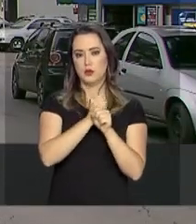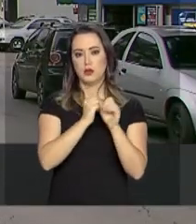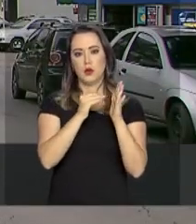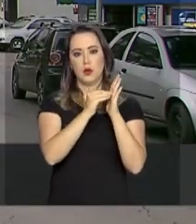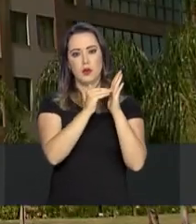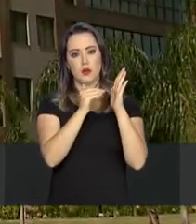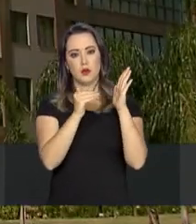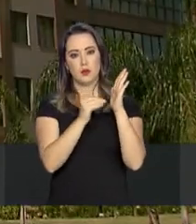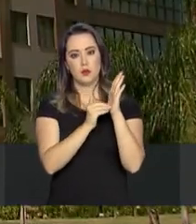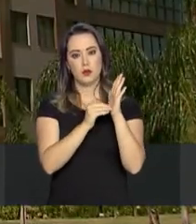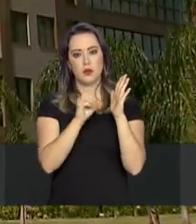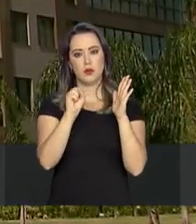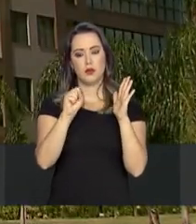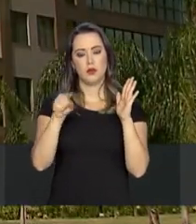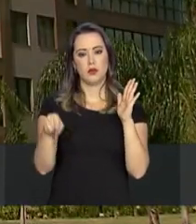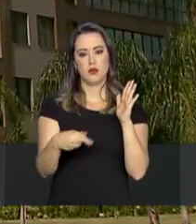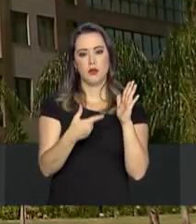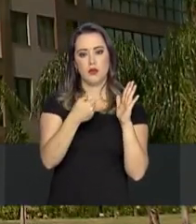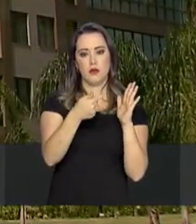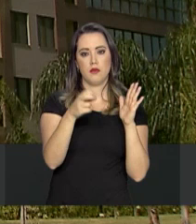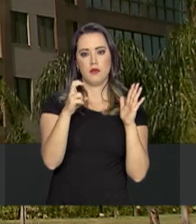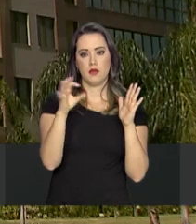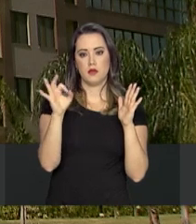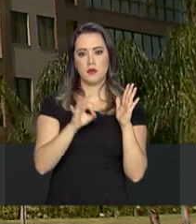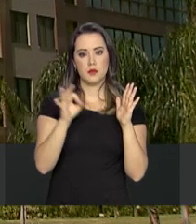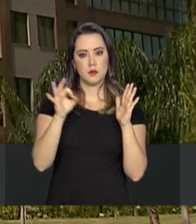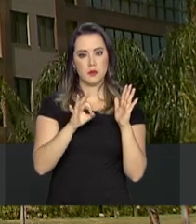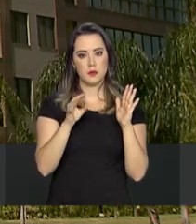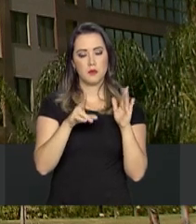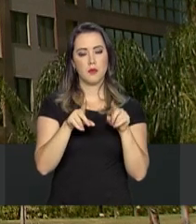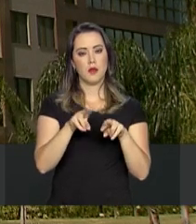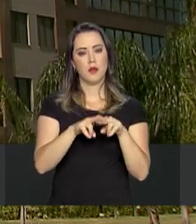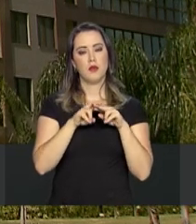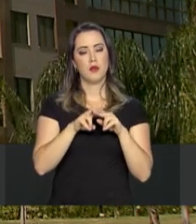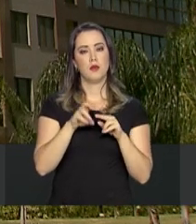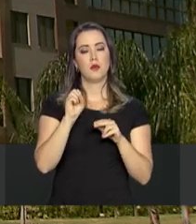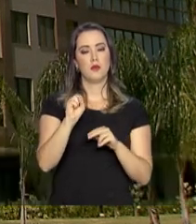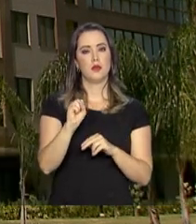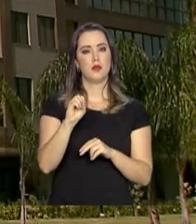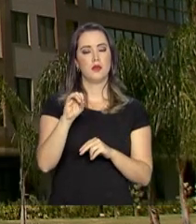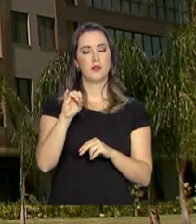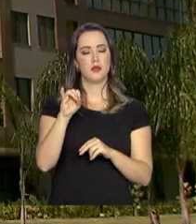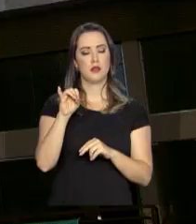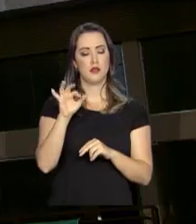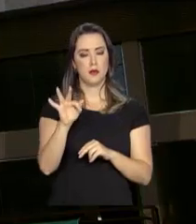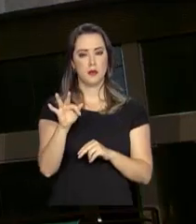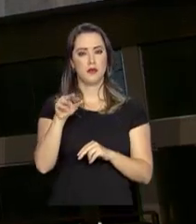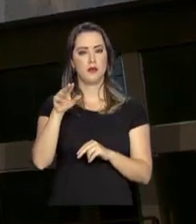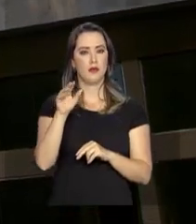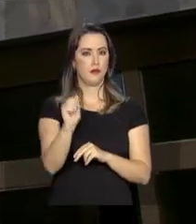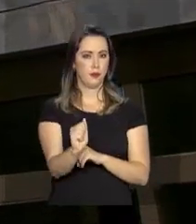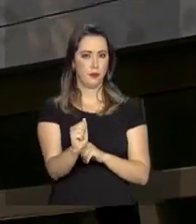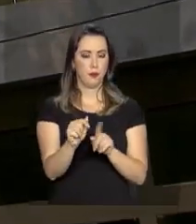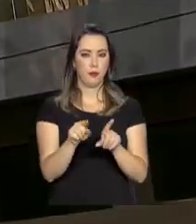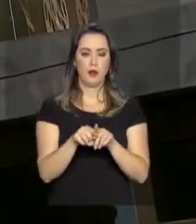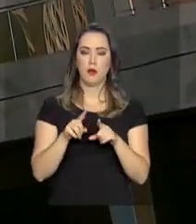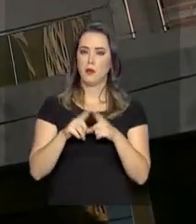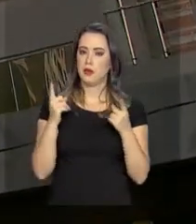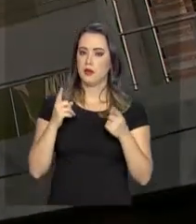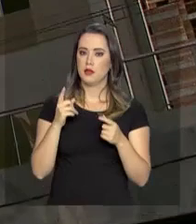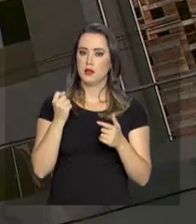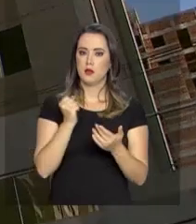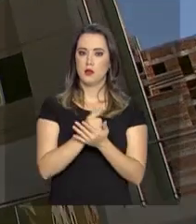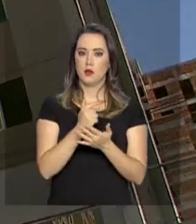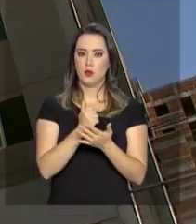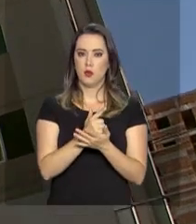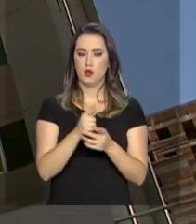8,75% ao ano no caso de imóveis financiados pelo Sistema Financeiro de Habitação. Já os imóveis